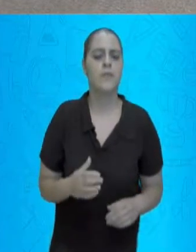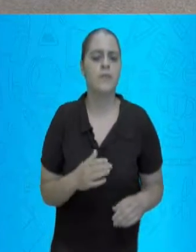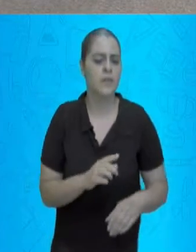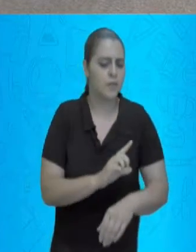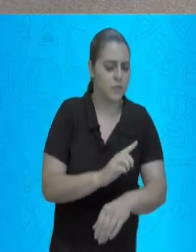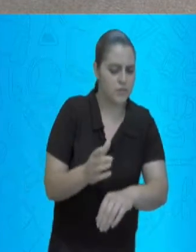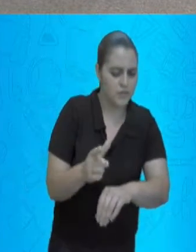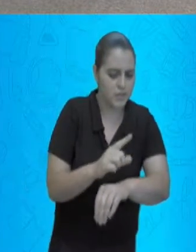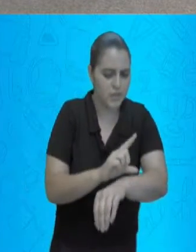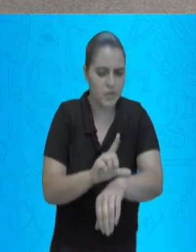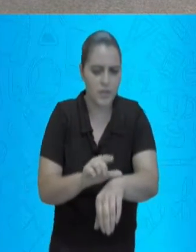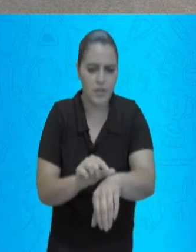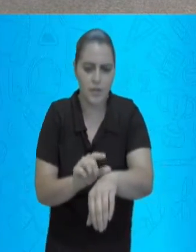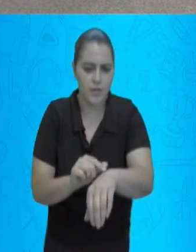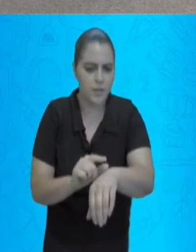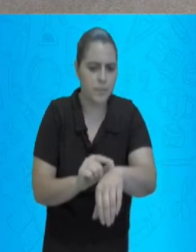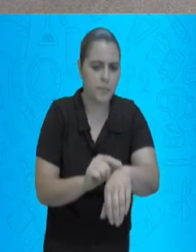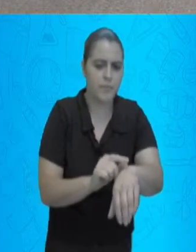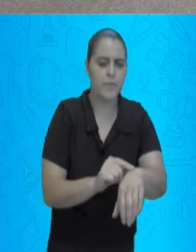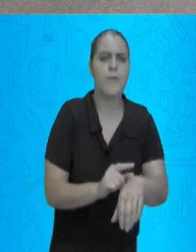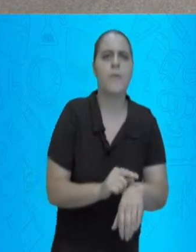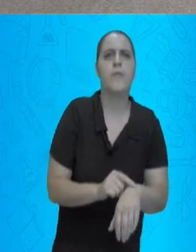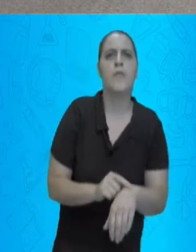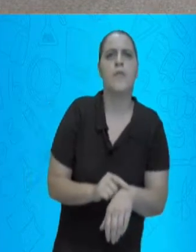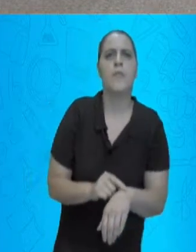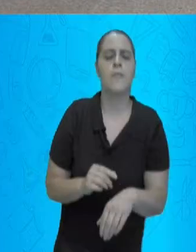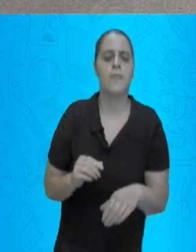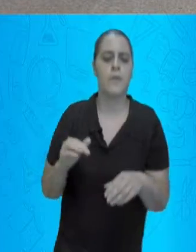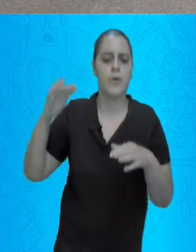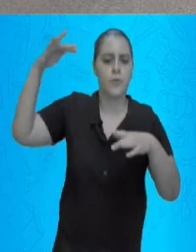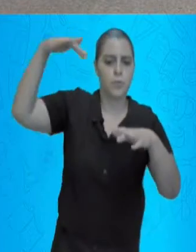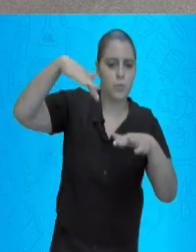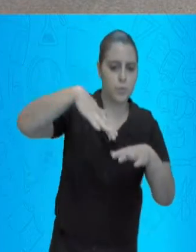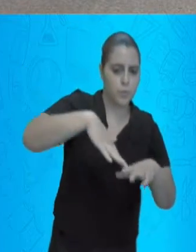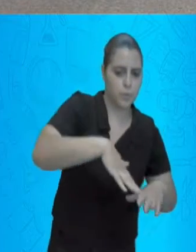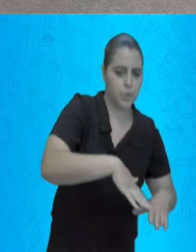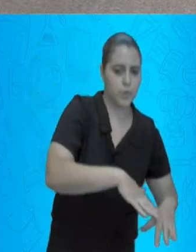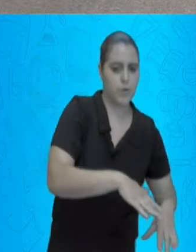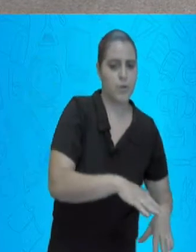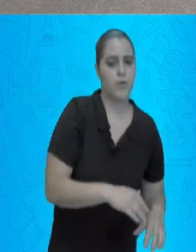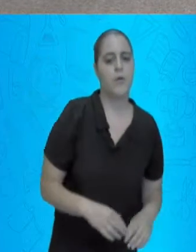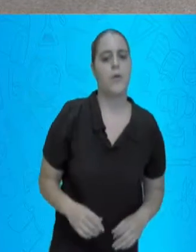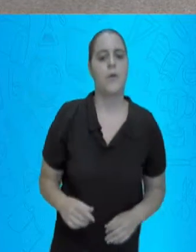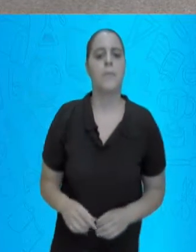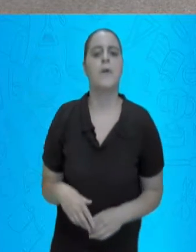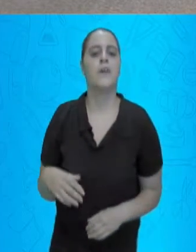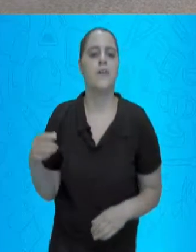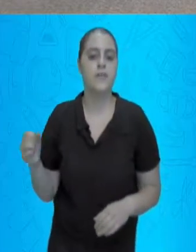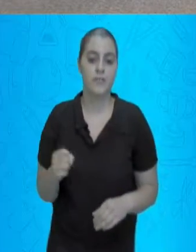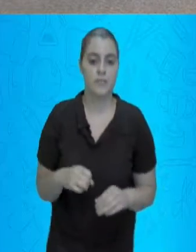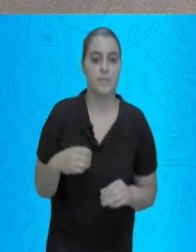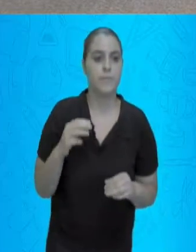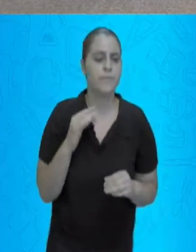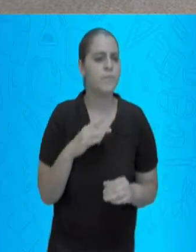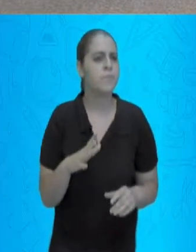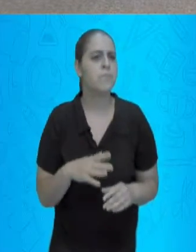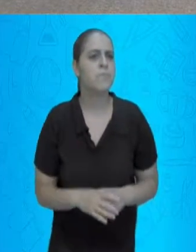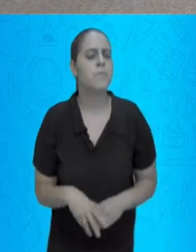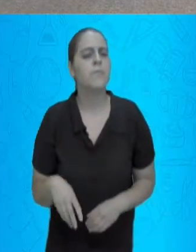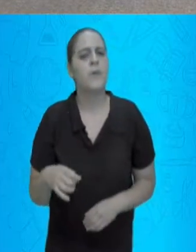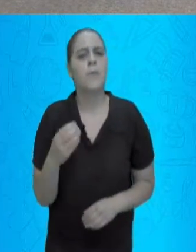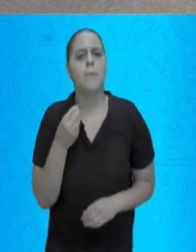tempo que foi soterrado para ser considerado um fóssil,